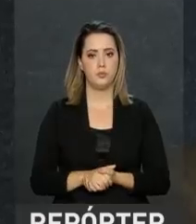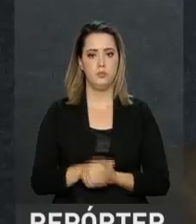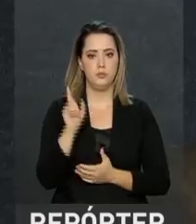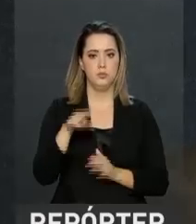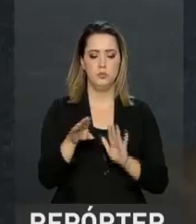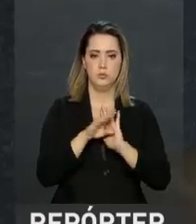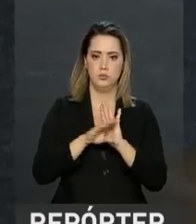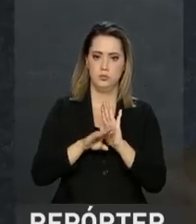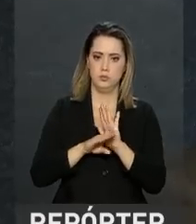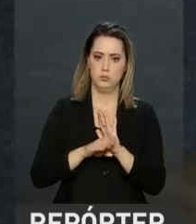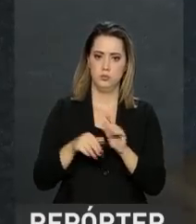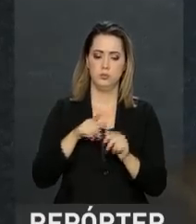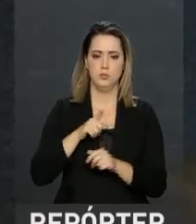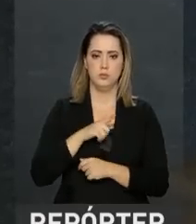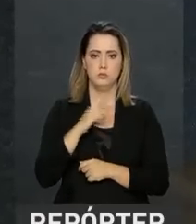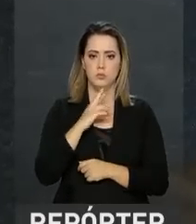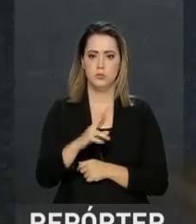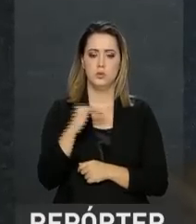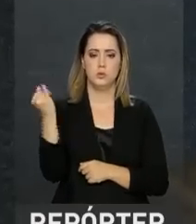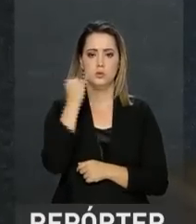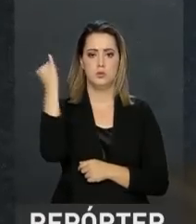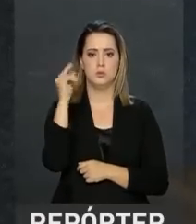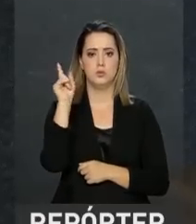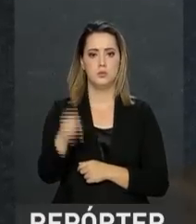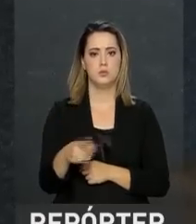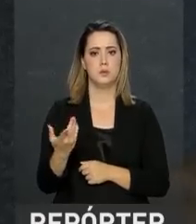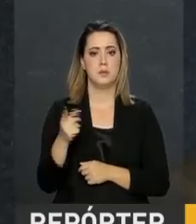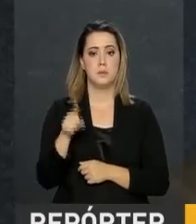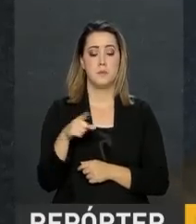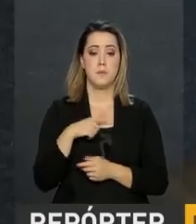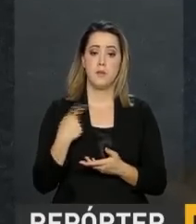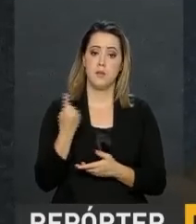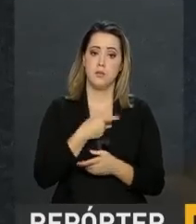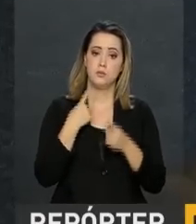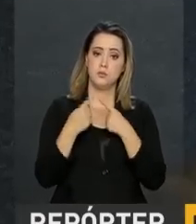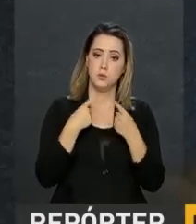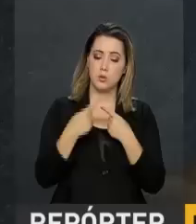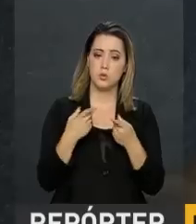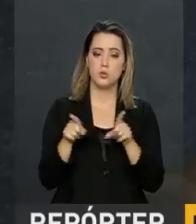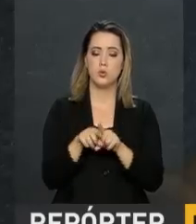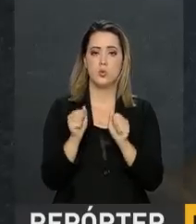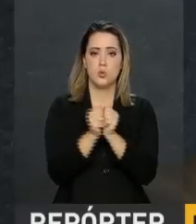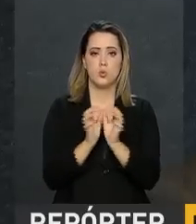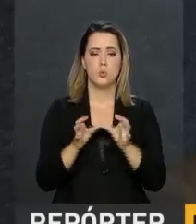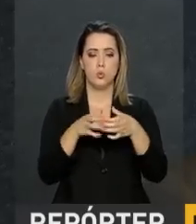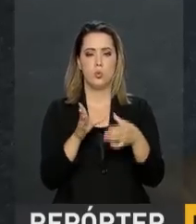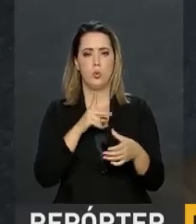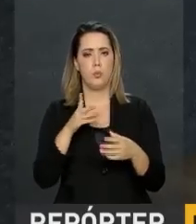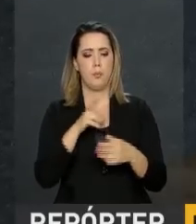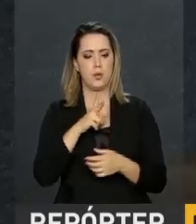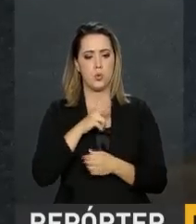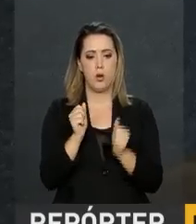programa que teve e um resultado muito expressivo nos últimos nas últimas sessões em que a gente conseguiu formular uma parceria público privada